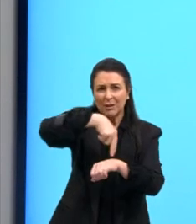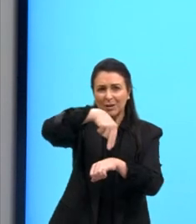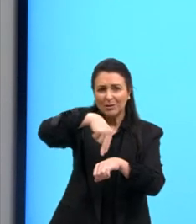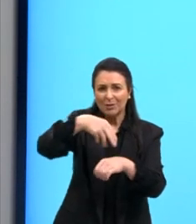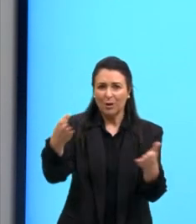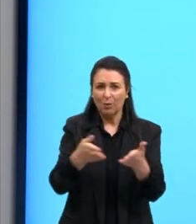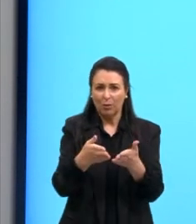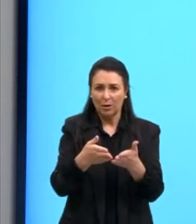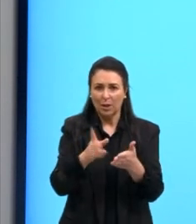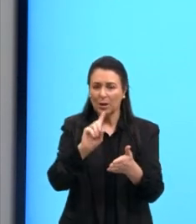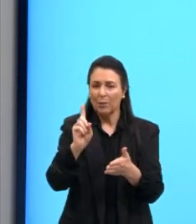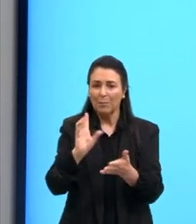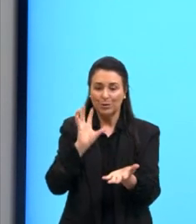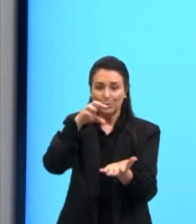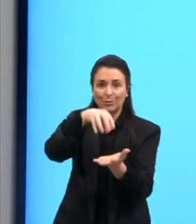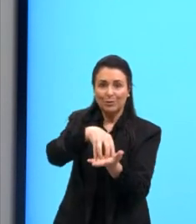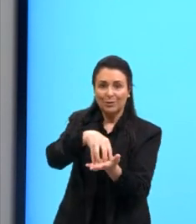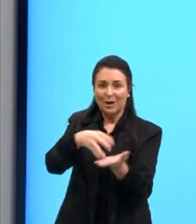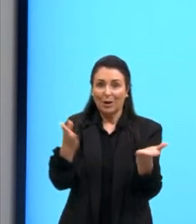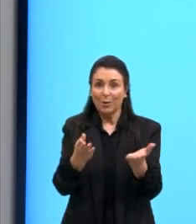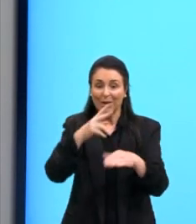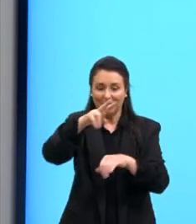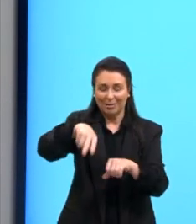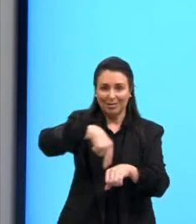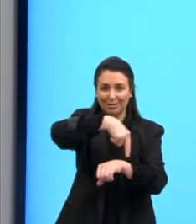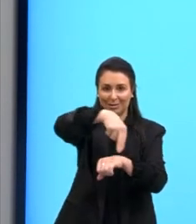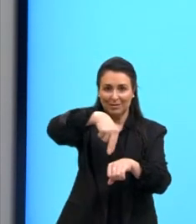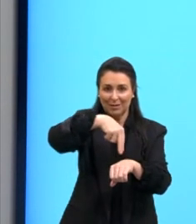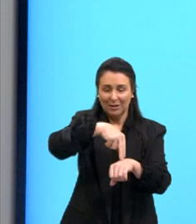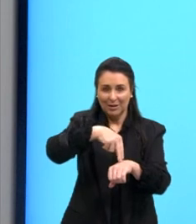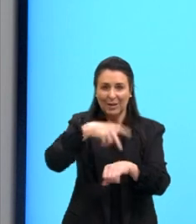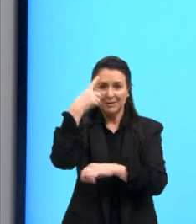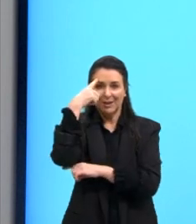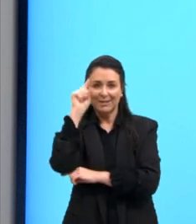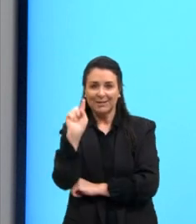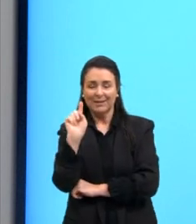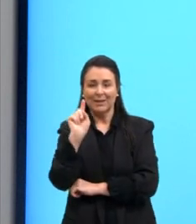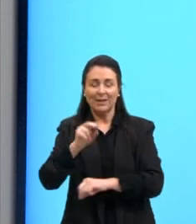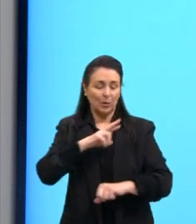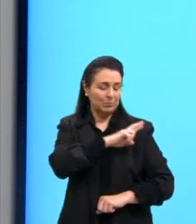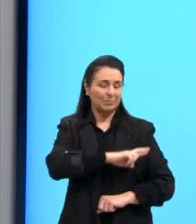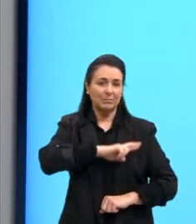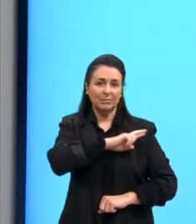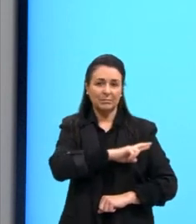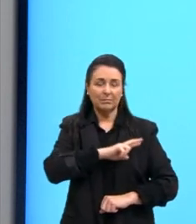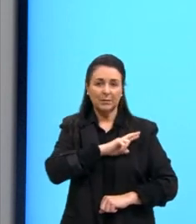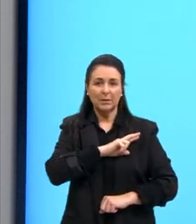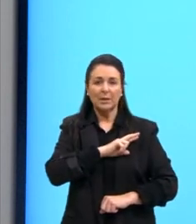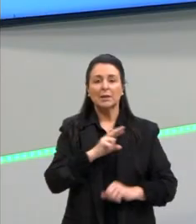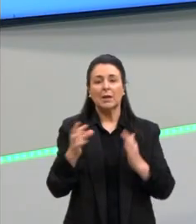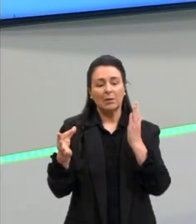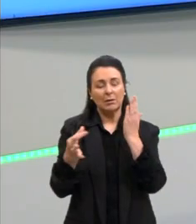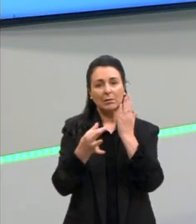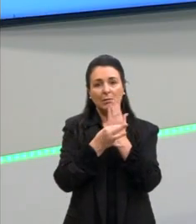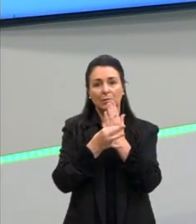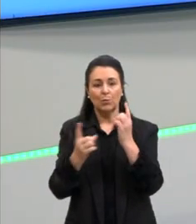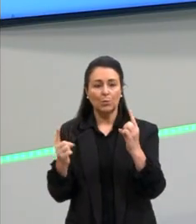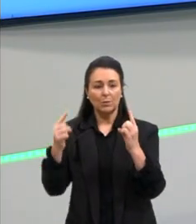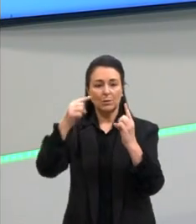mais era Colonial Então nós vamos ter a partir dessa Nacional o romantismo o realismo o